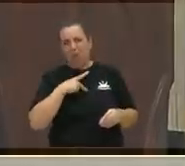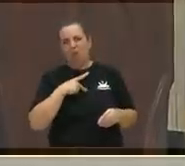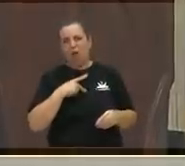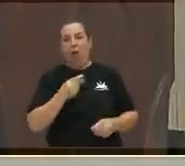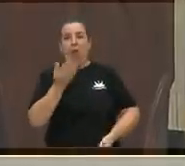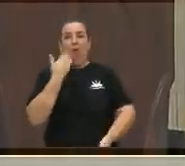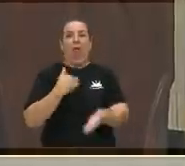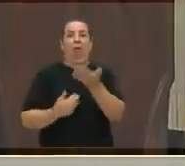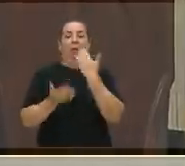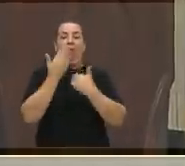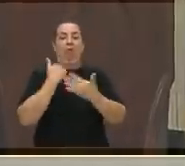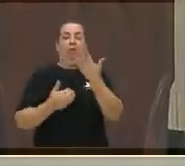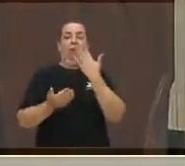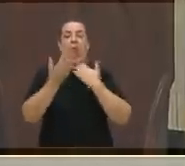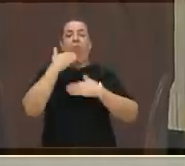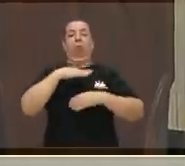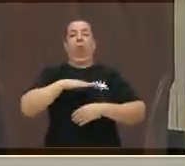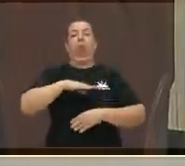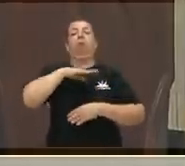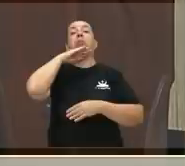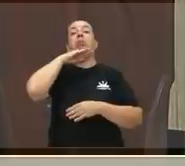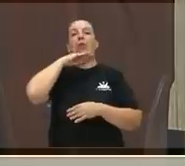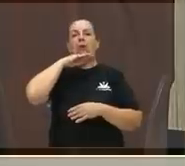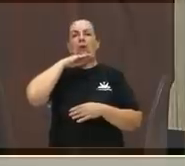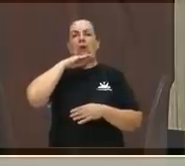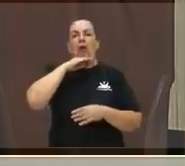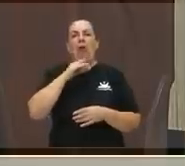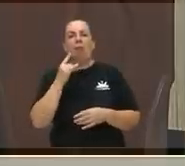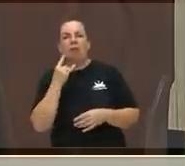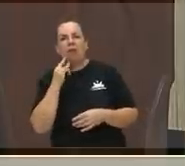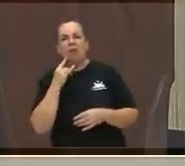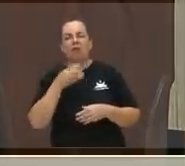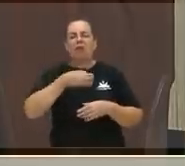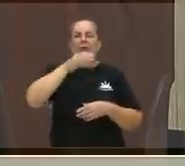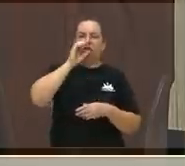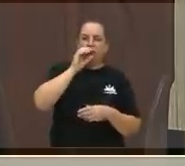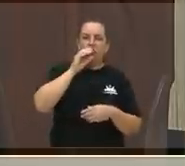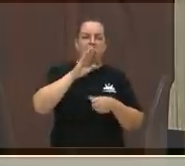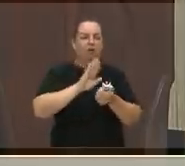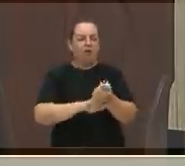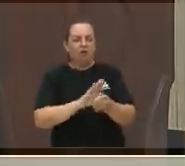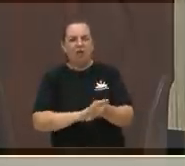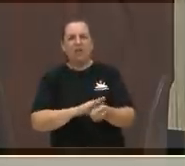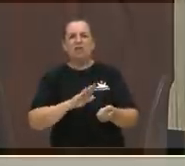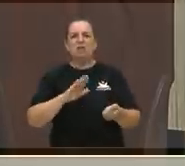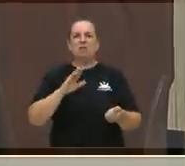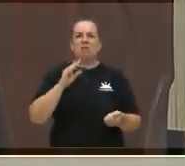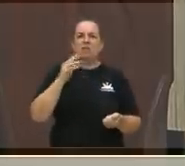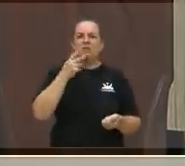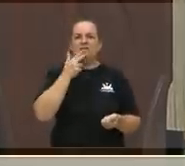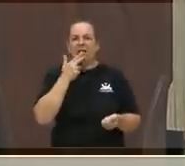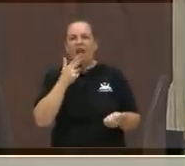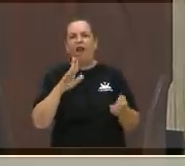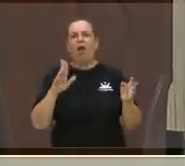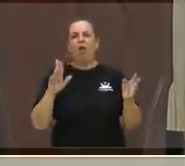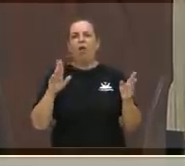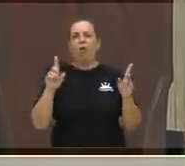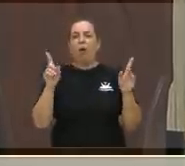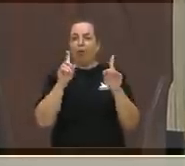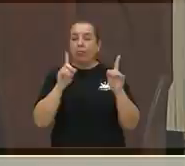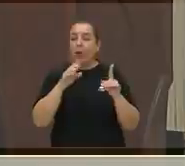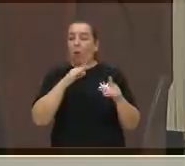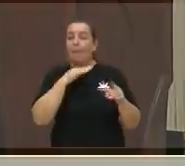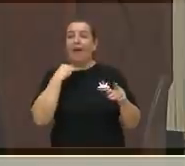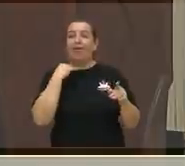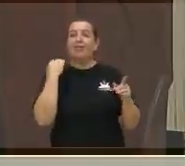comida é um excesso de bebida com vícios o tabagismo não matar